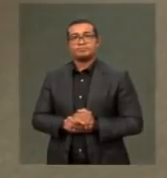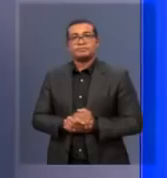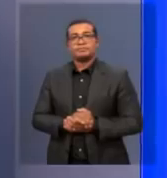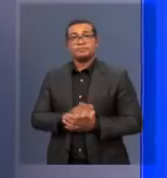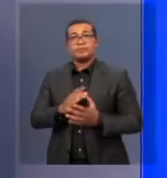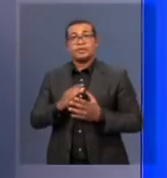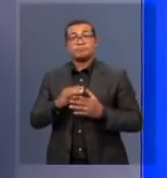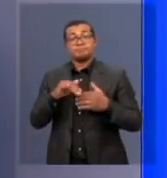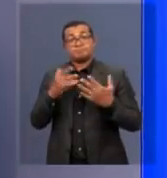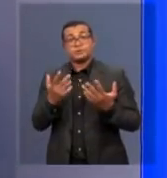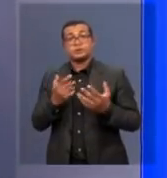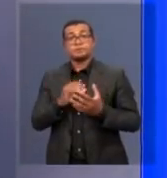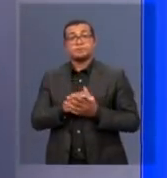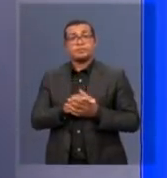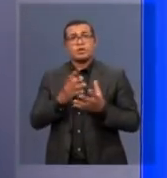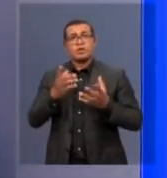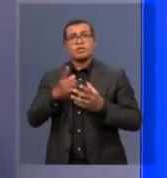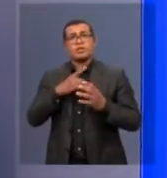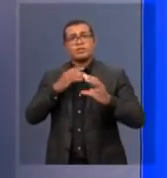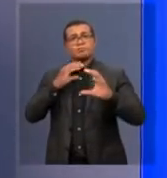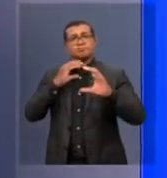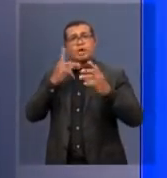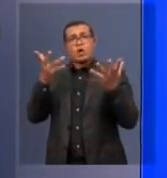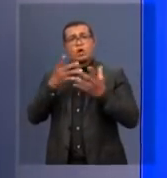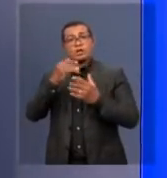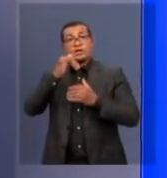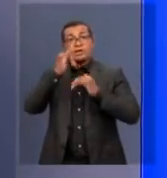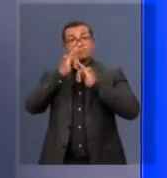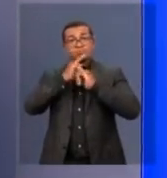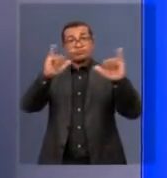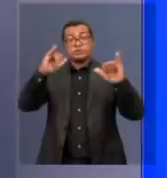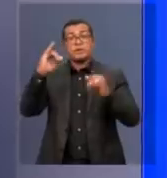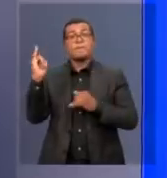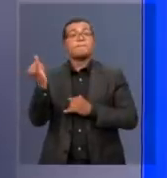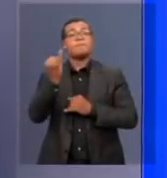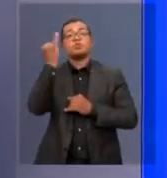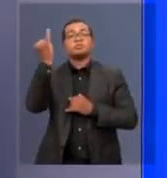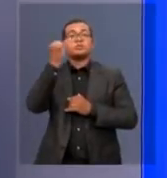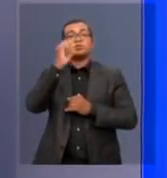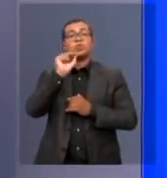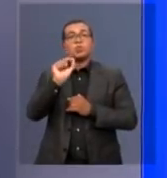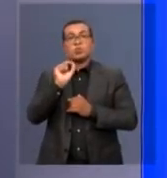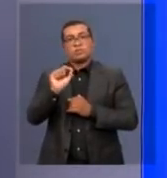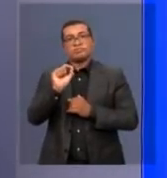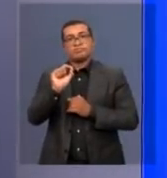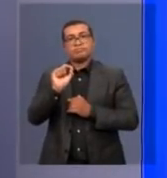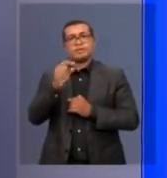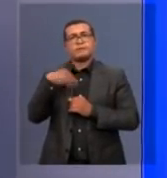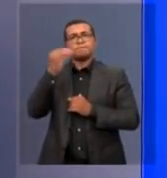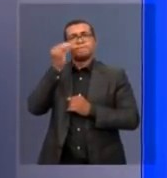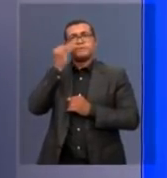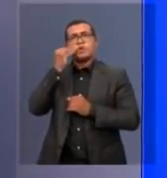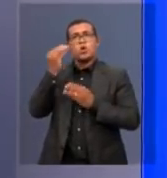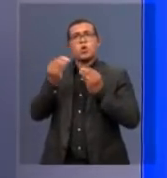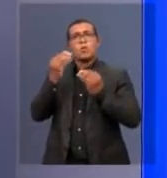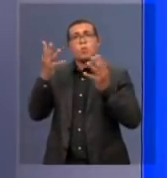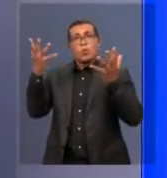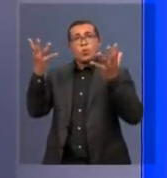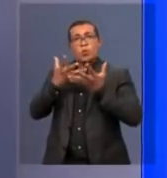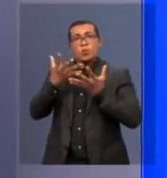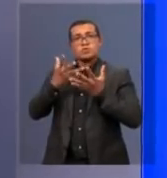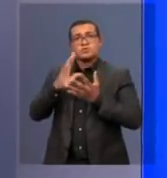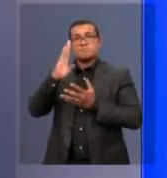nós temos uma comunicação muito importante é fazer nesse momento que analisando o cenário nacional hoje